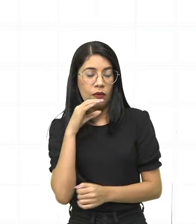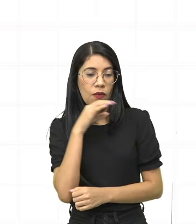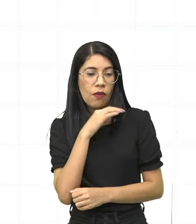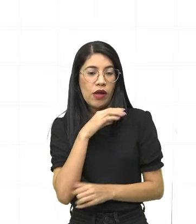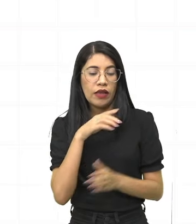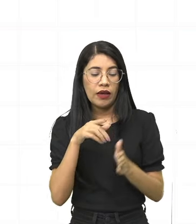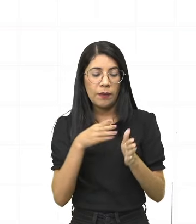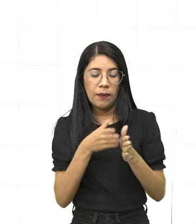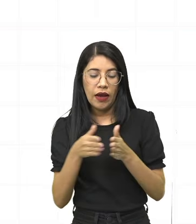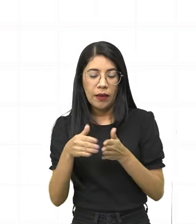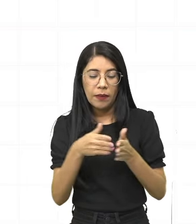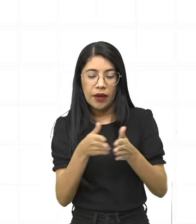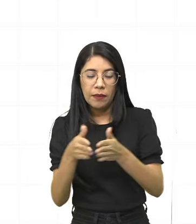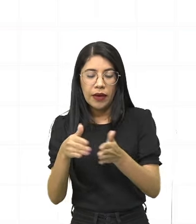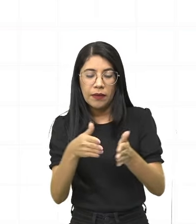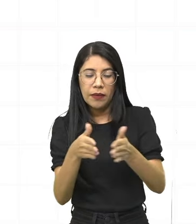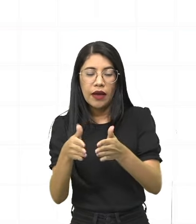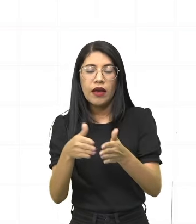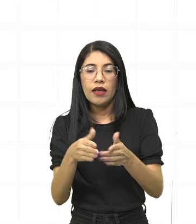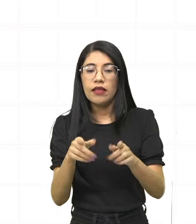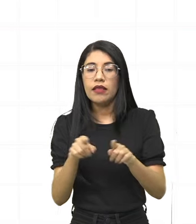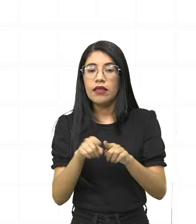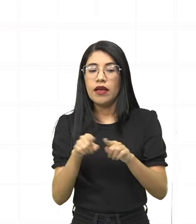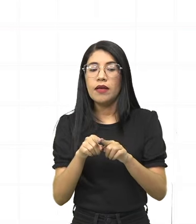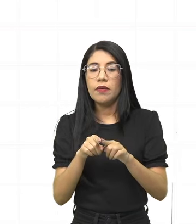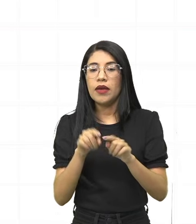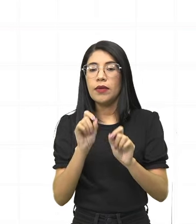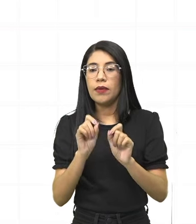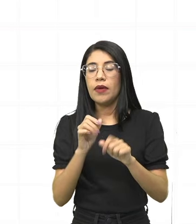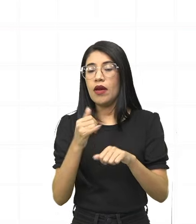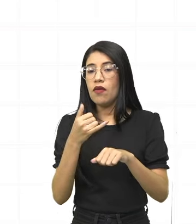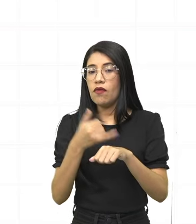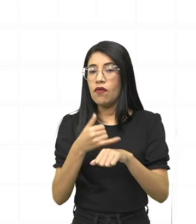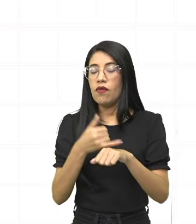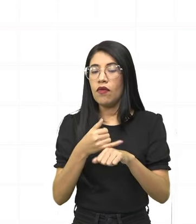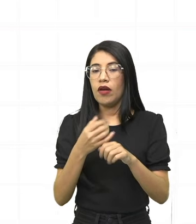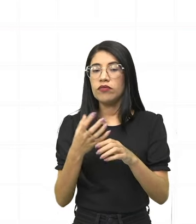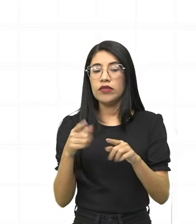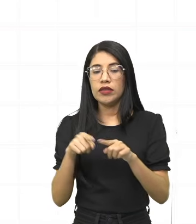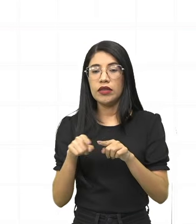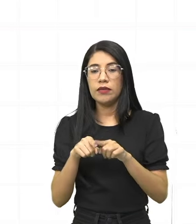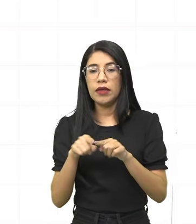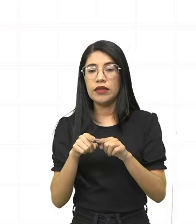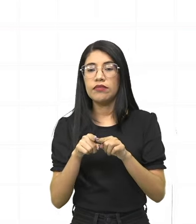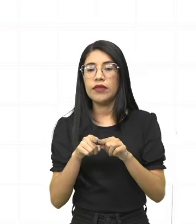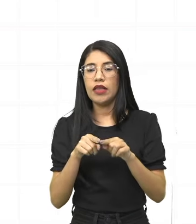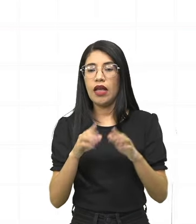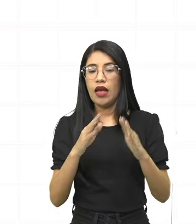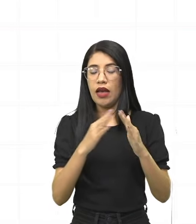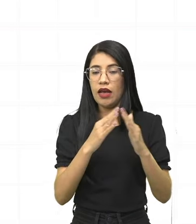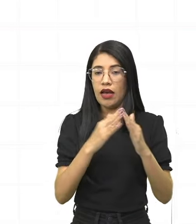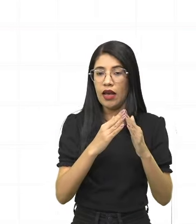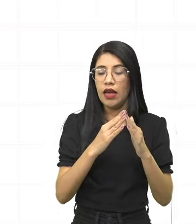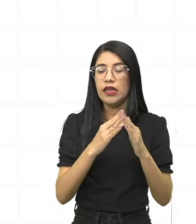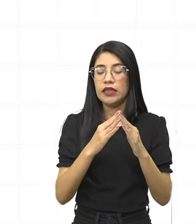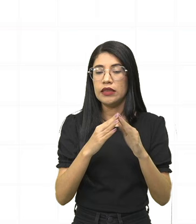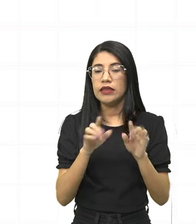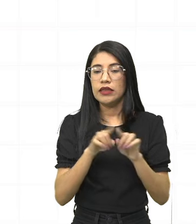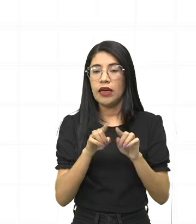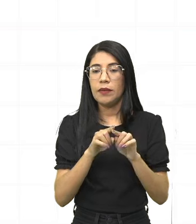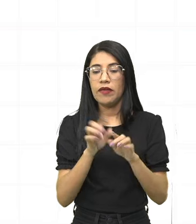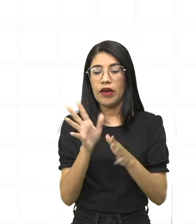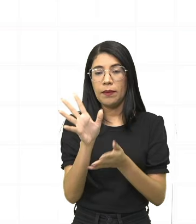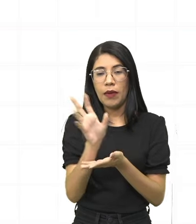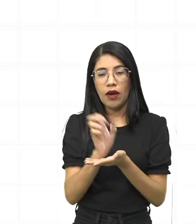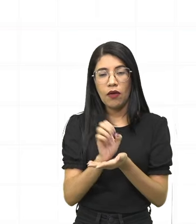serpentinas. Essas serpentinas, elas também vão ser instaladas nessas casas, tá bom? juntamente ali com os